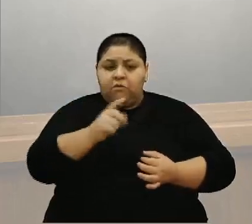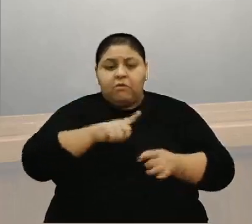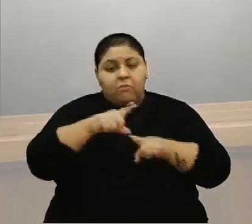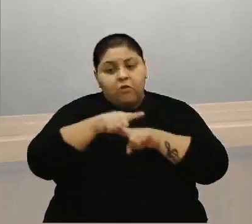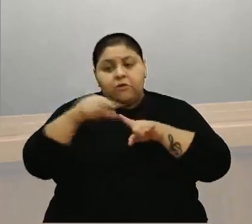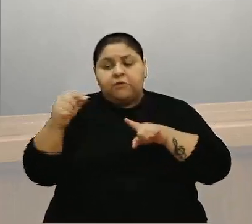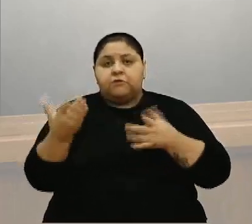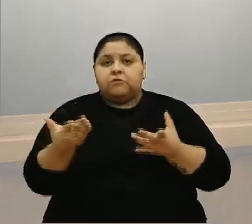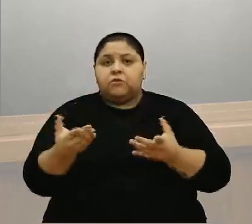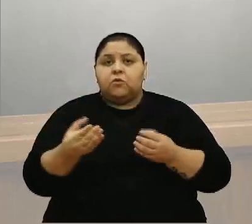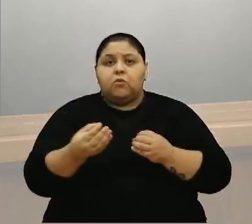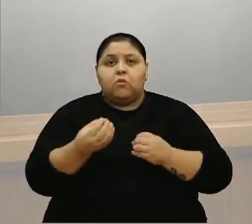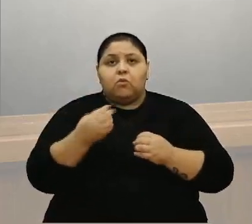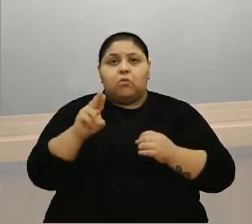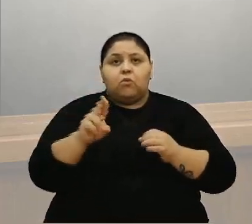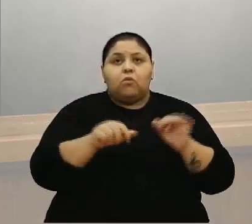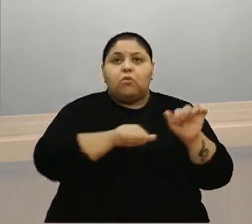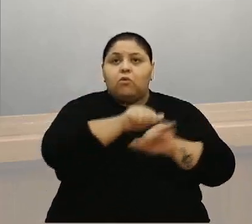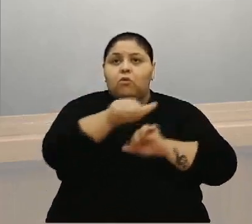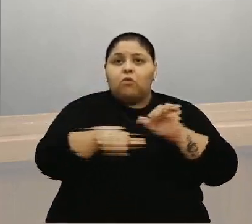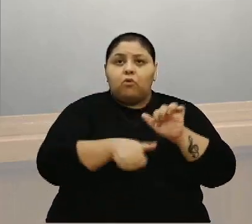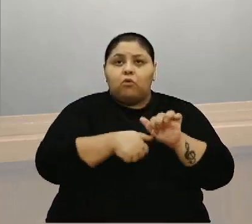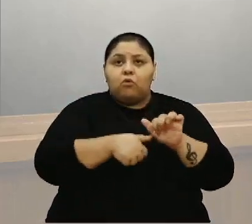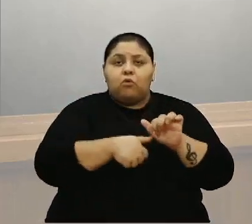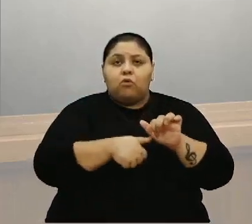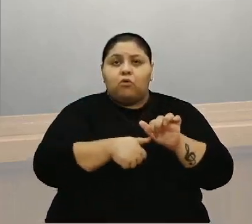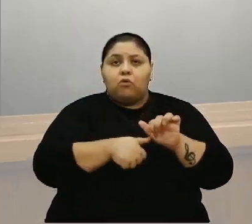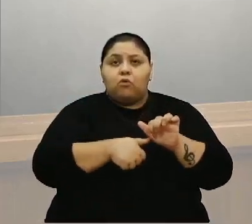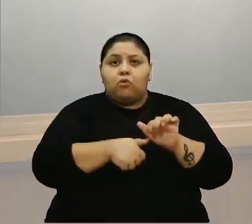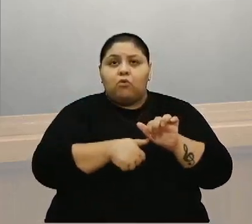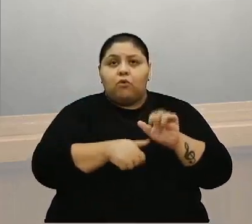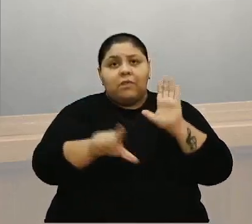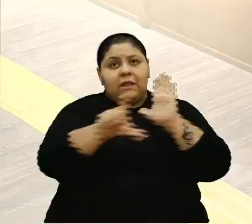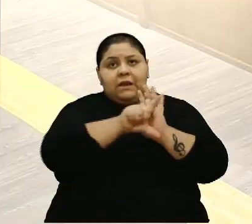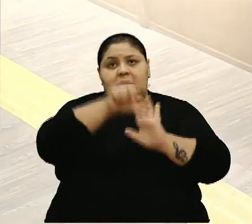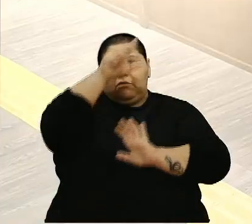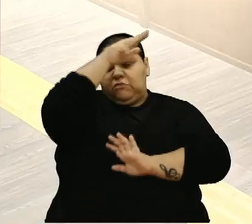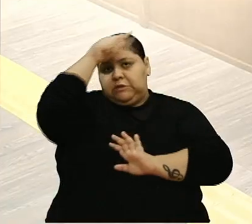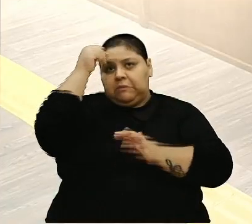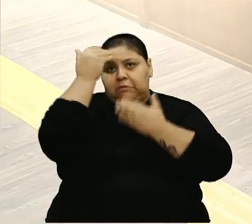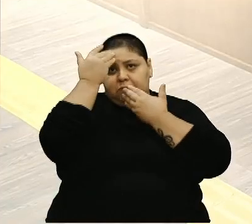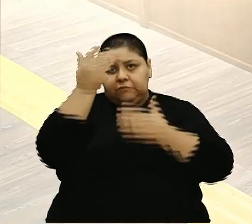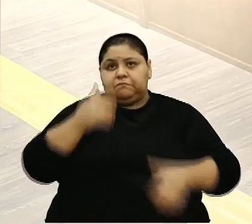que sair. Ou mudou alguma coisa na conjuntura municipal. Obrigada.